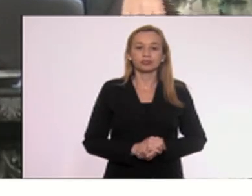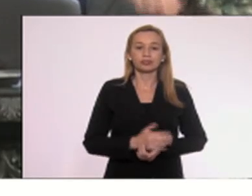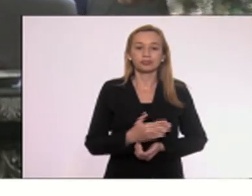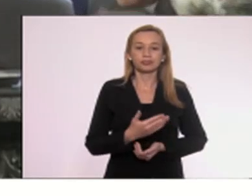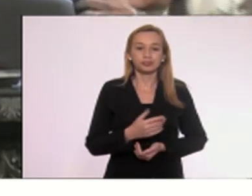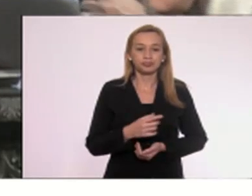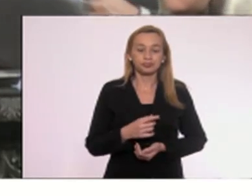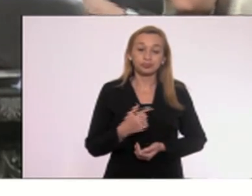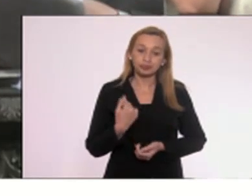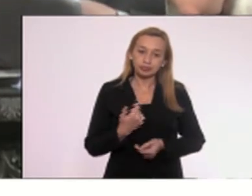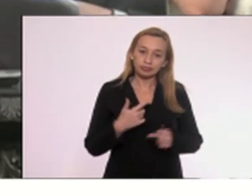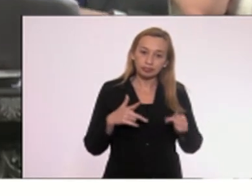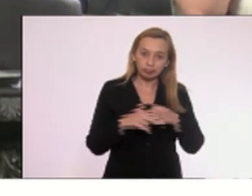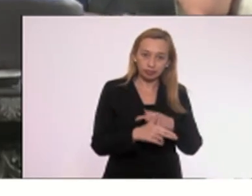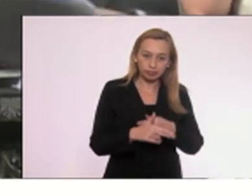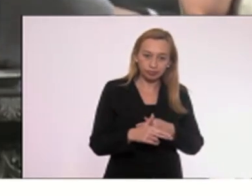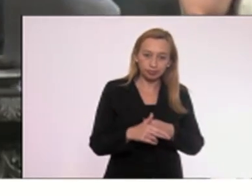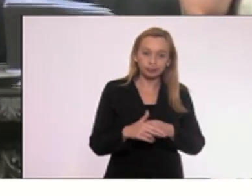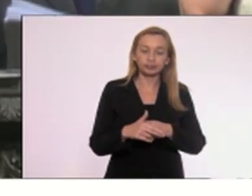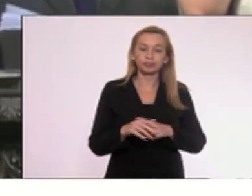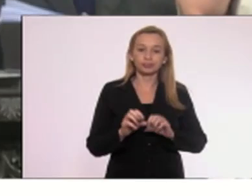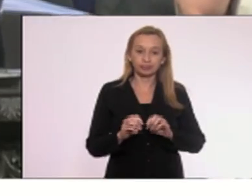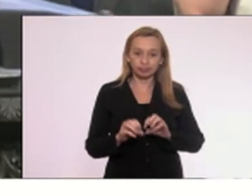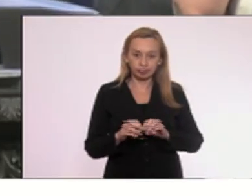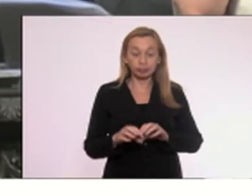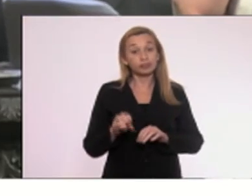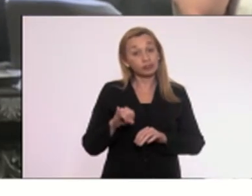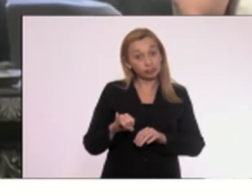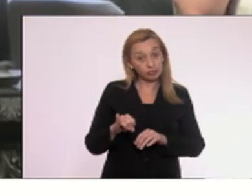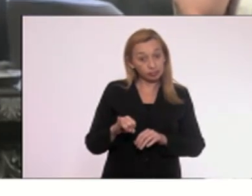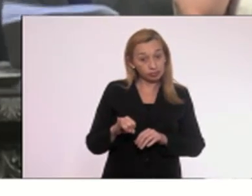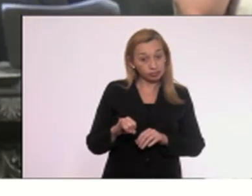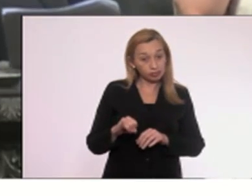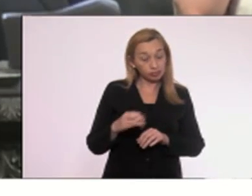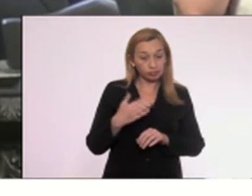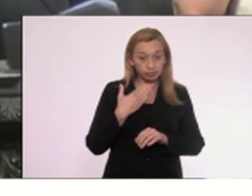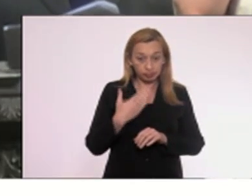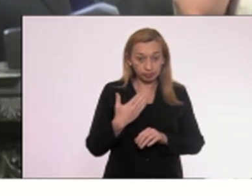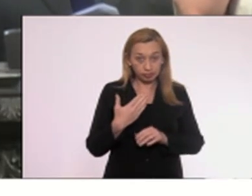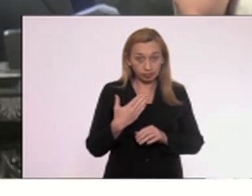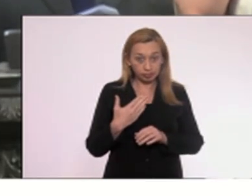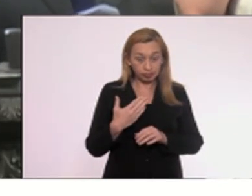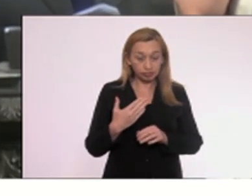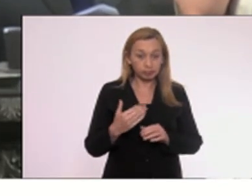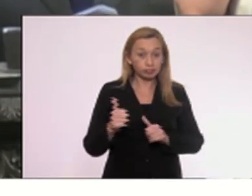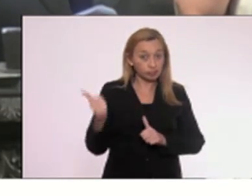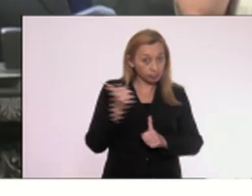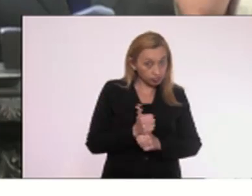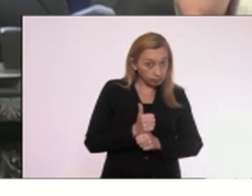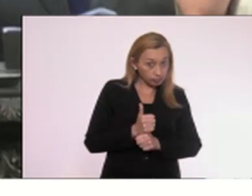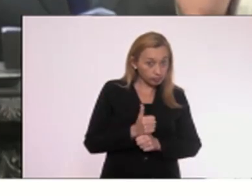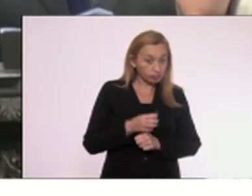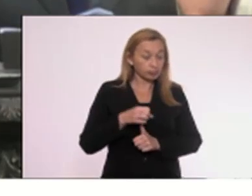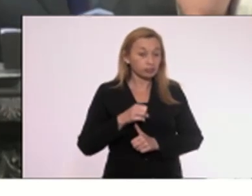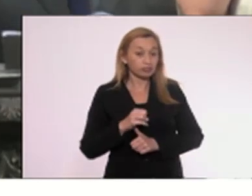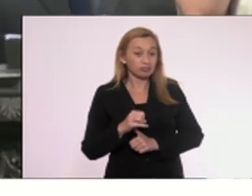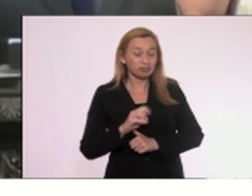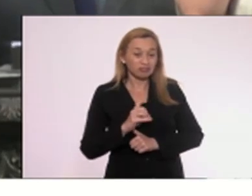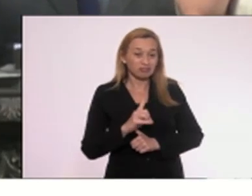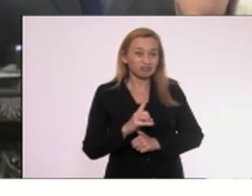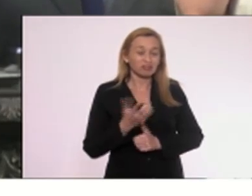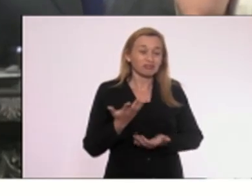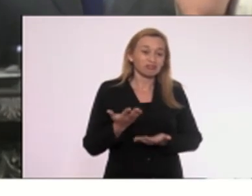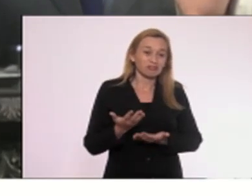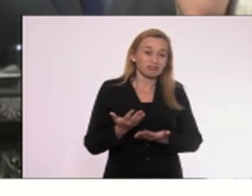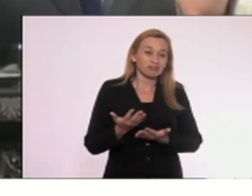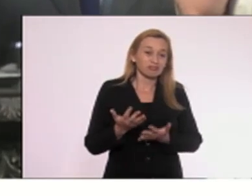gente prejudica o parecer da Comissão de Educação, se Vossa Excelência for emitir parecer que emita em cima do substitutivo, porque senão vai ficar uma coisa